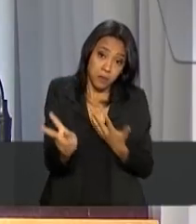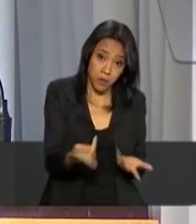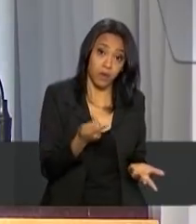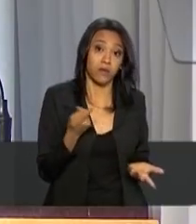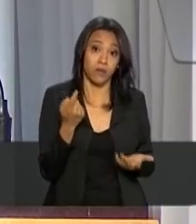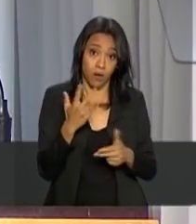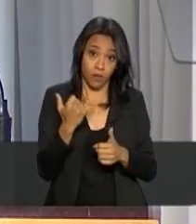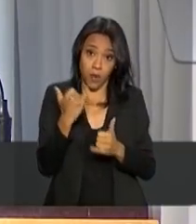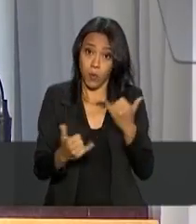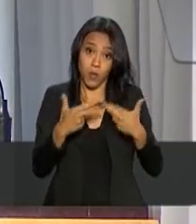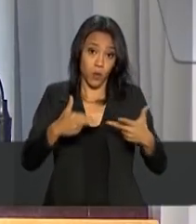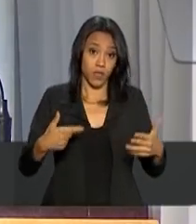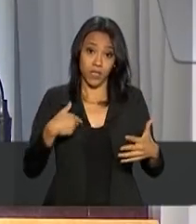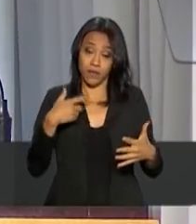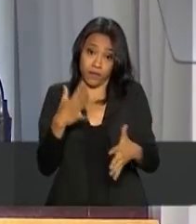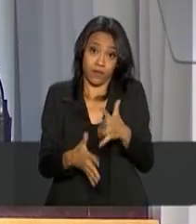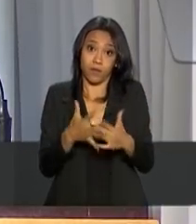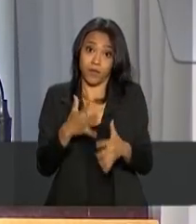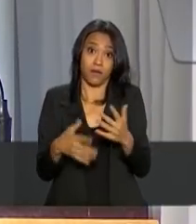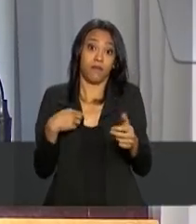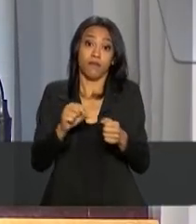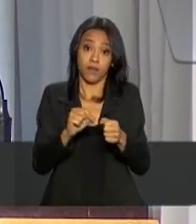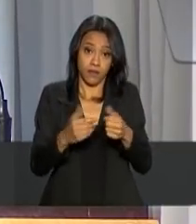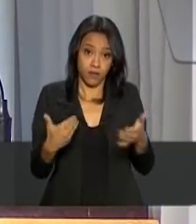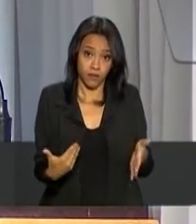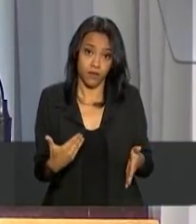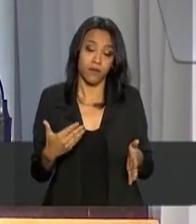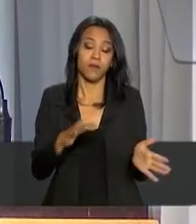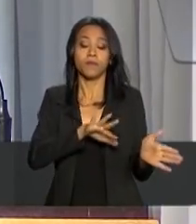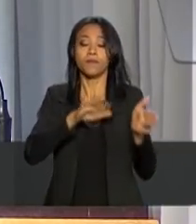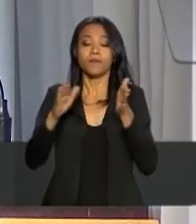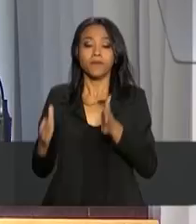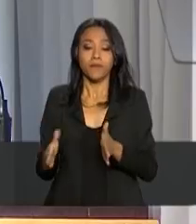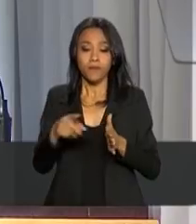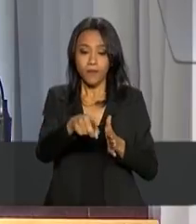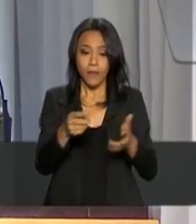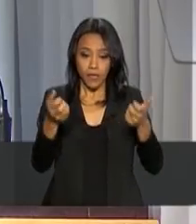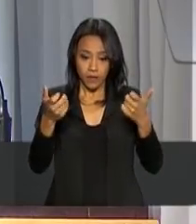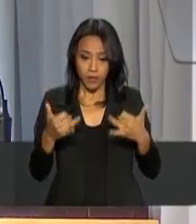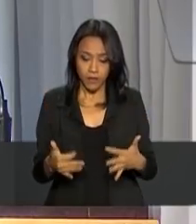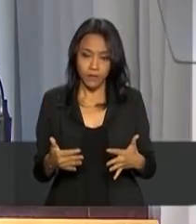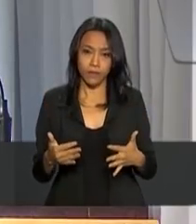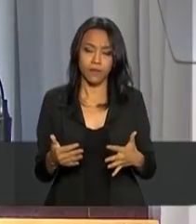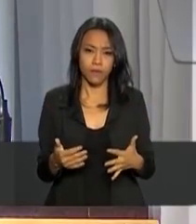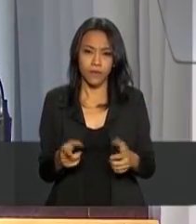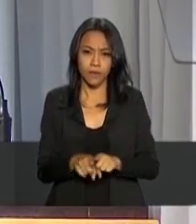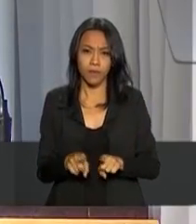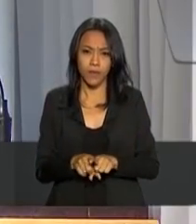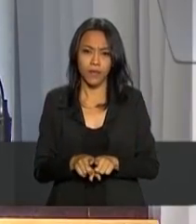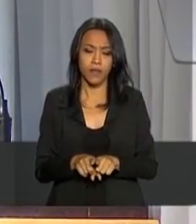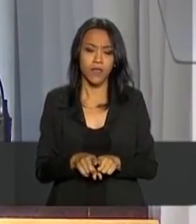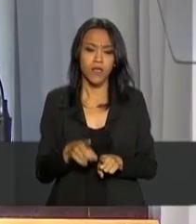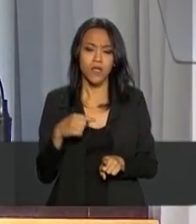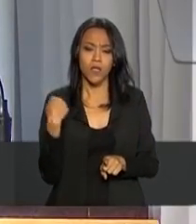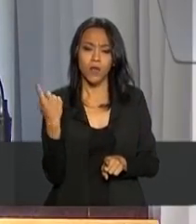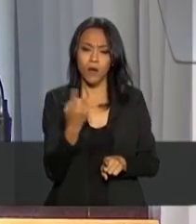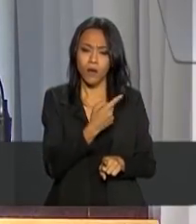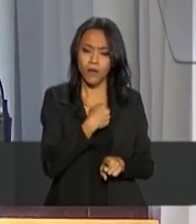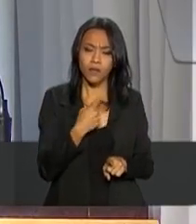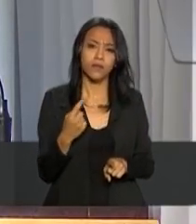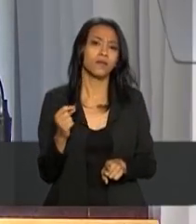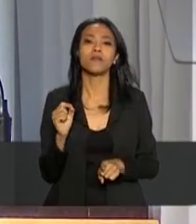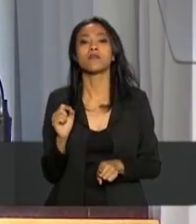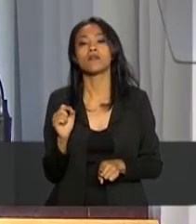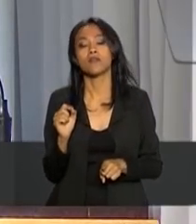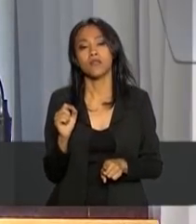reforma da Previdência. Vocês sabem que naquele período, não é, Raul, Ricardo, nós estávamos com os votos contados